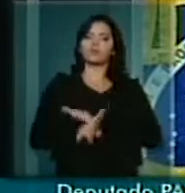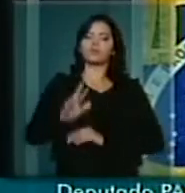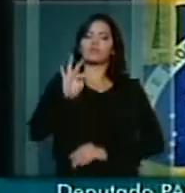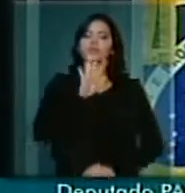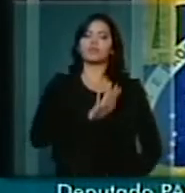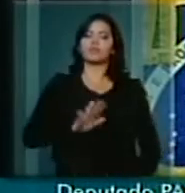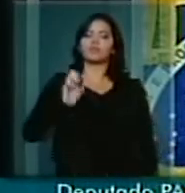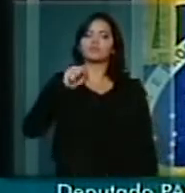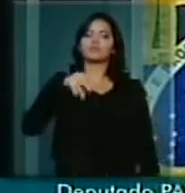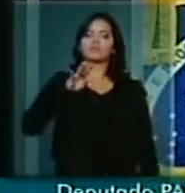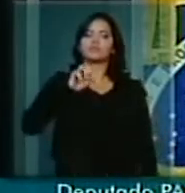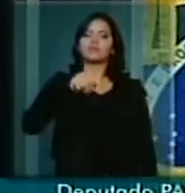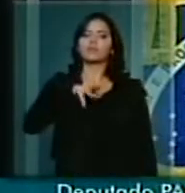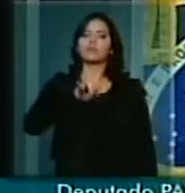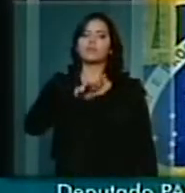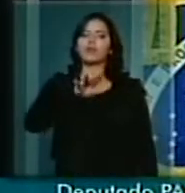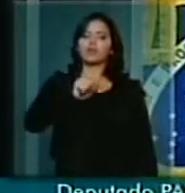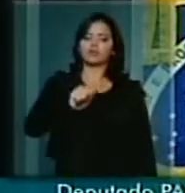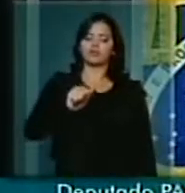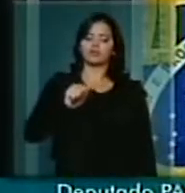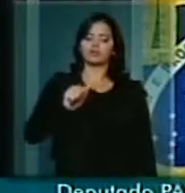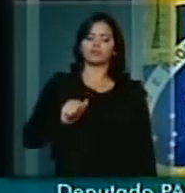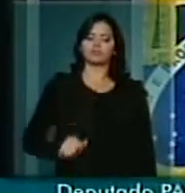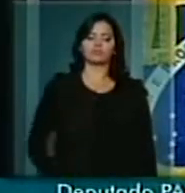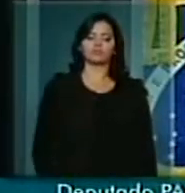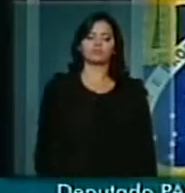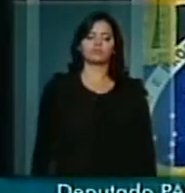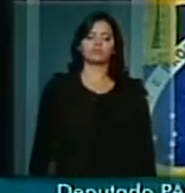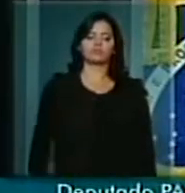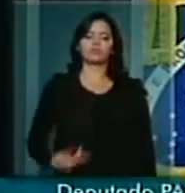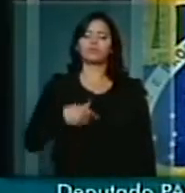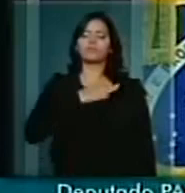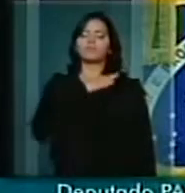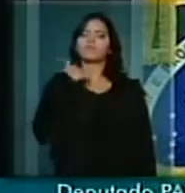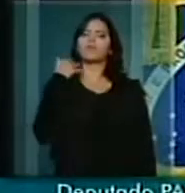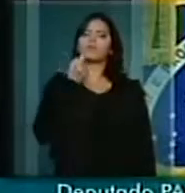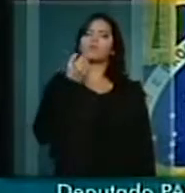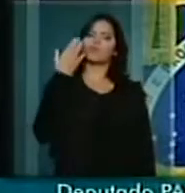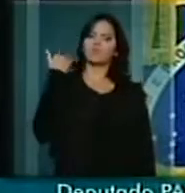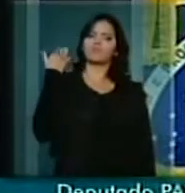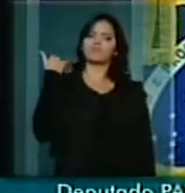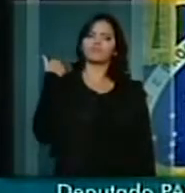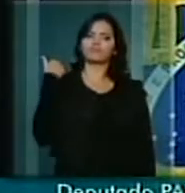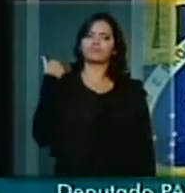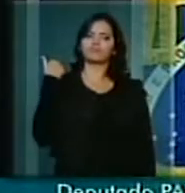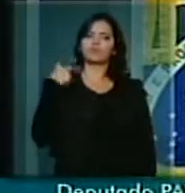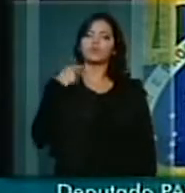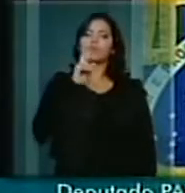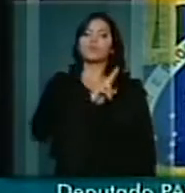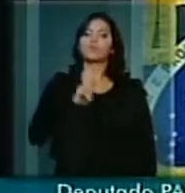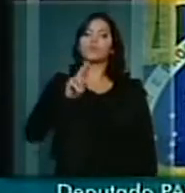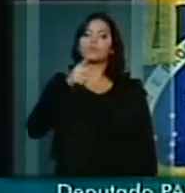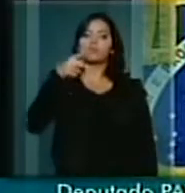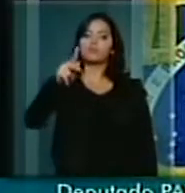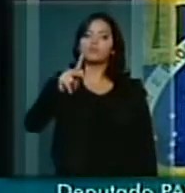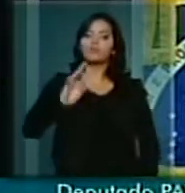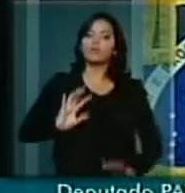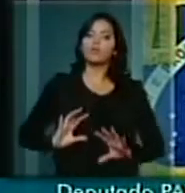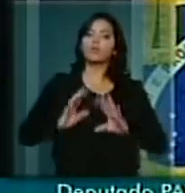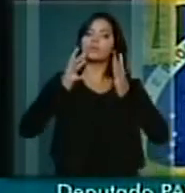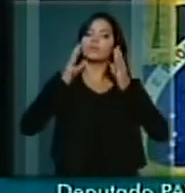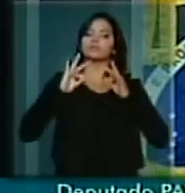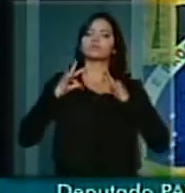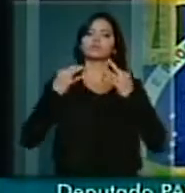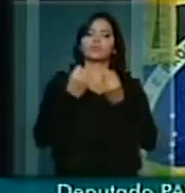reitor eleito da Universidade Federal de Santa Maria, que faleceu há pouco tempo, e em nome dele homenagear todos